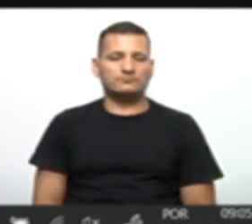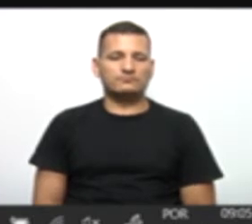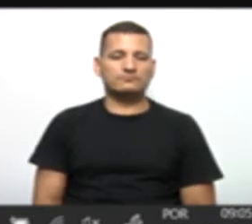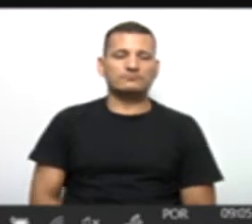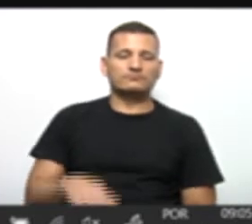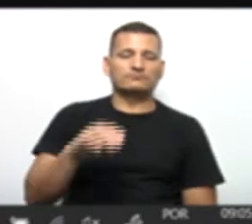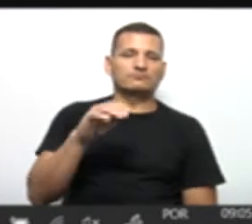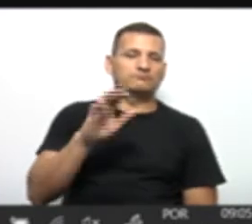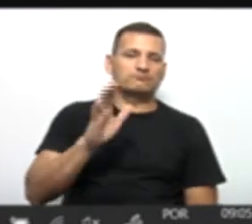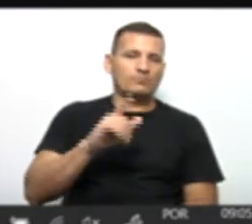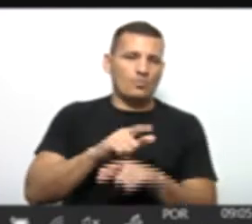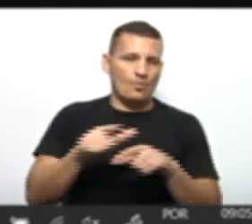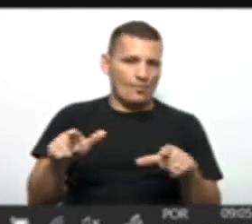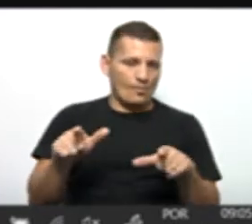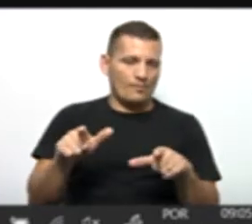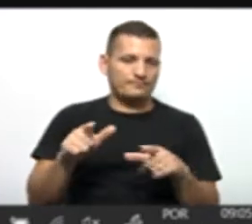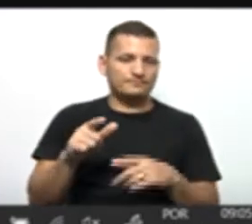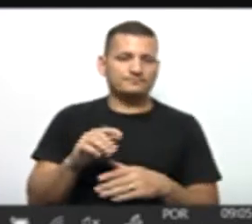ou conjunto vazio.